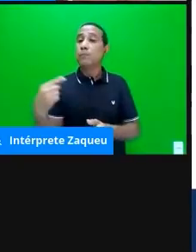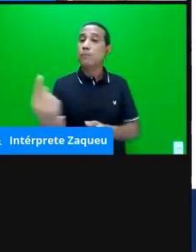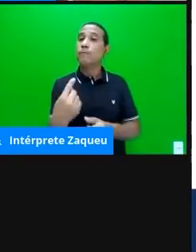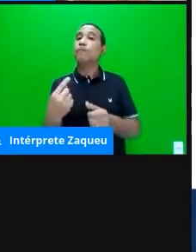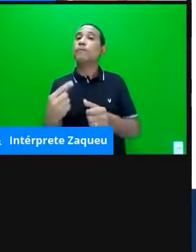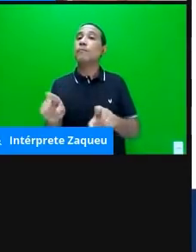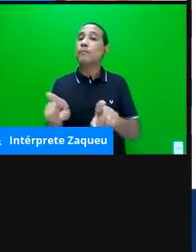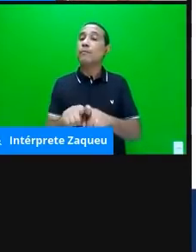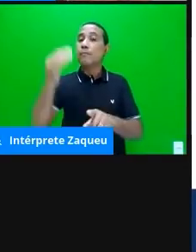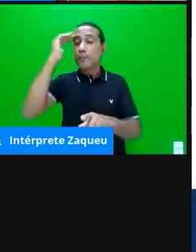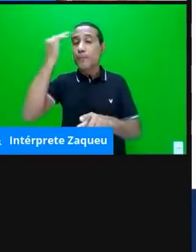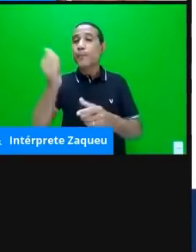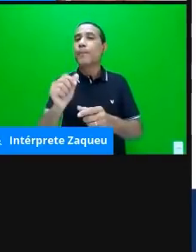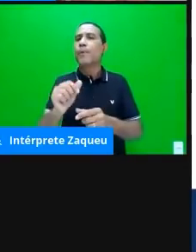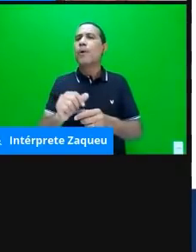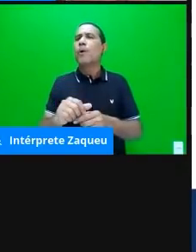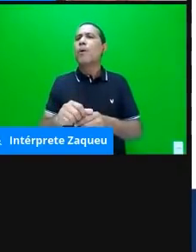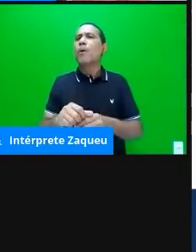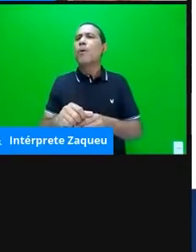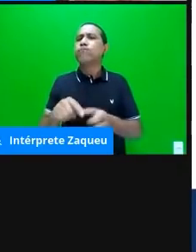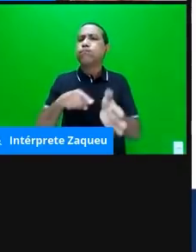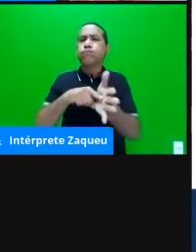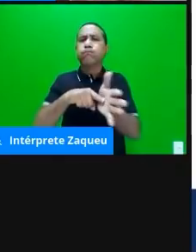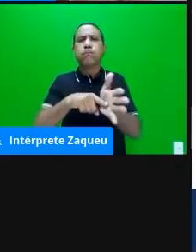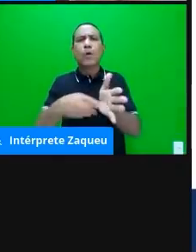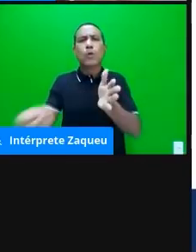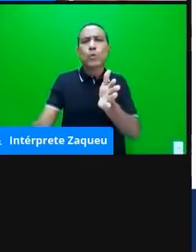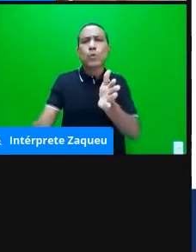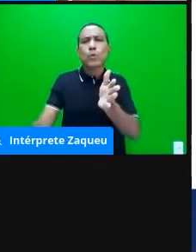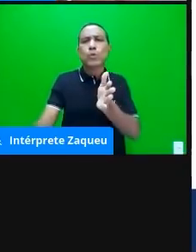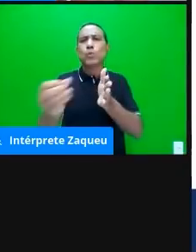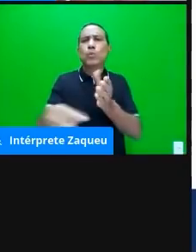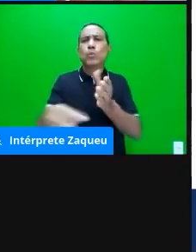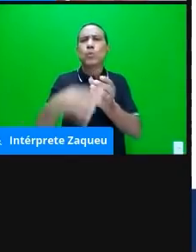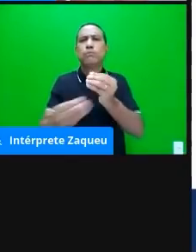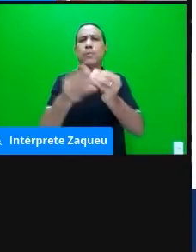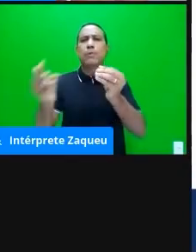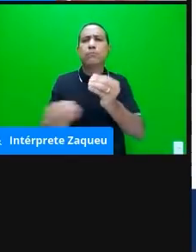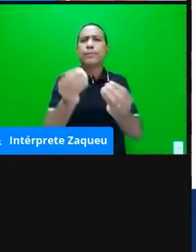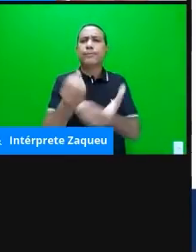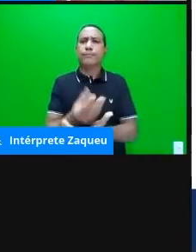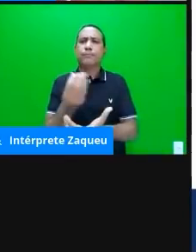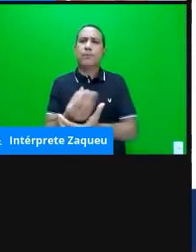vez mais novos estudos sendo incorporados à alfabetização. Por isso que ela chama de